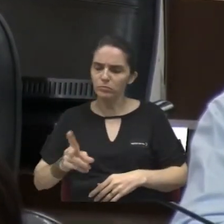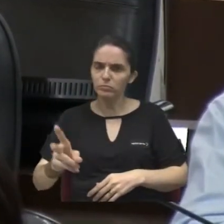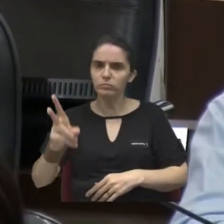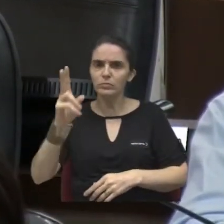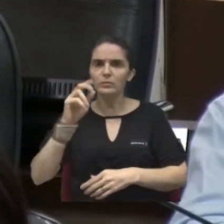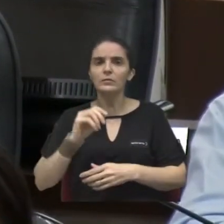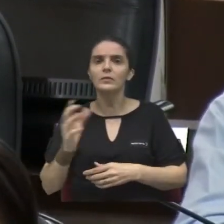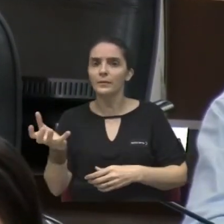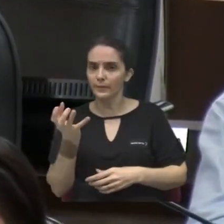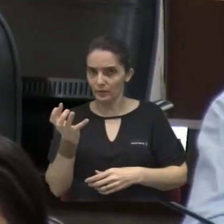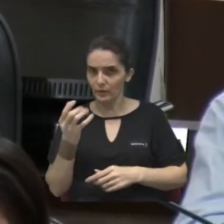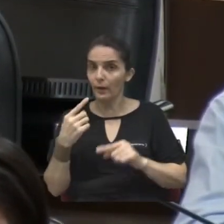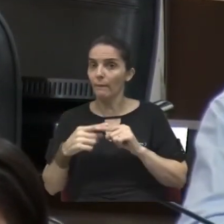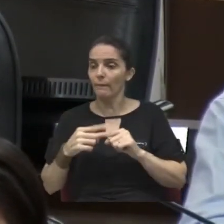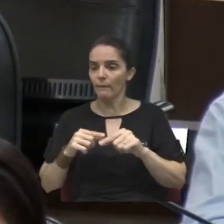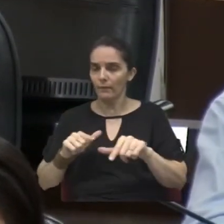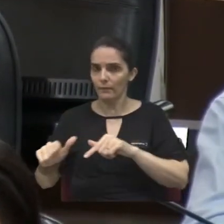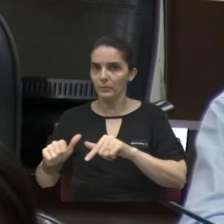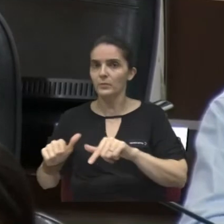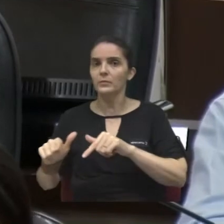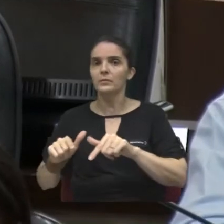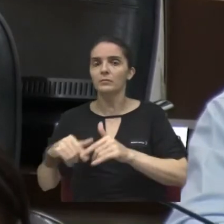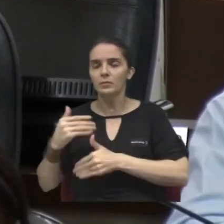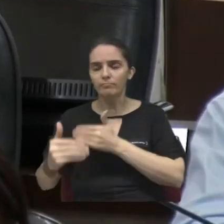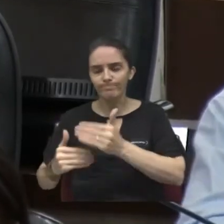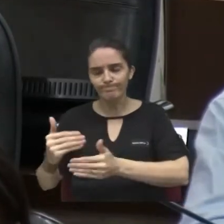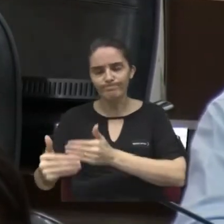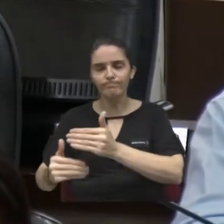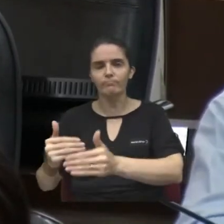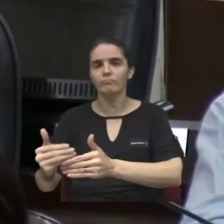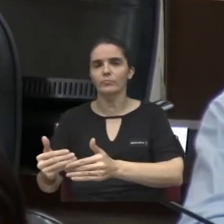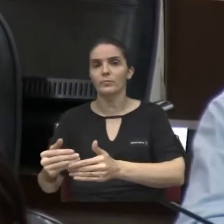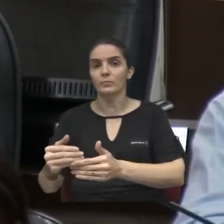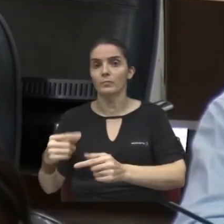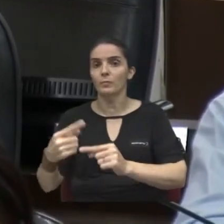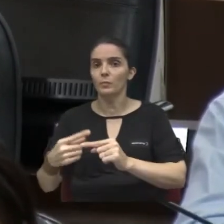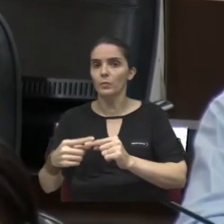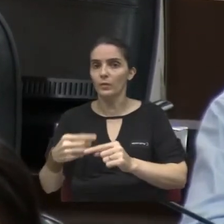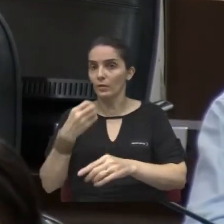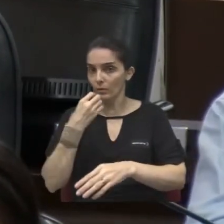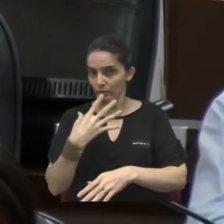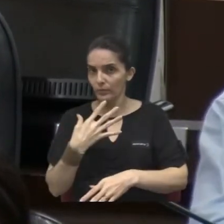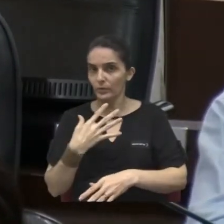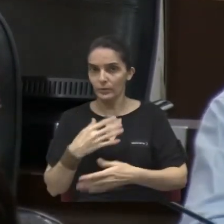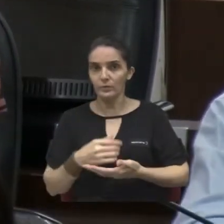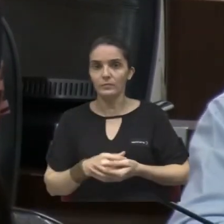trabalho que a gente já trabalhava, continuou, porque o que é bom, eu sempre continuei, graças a Deus, eu continuei dando